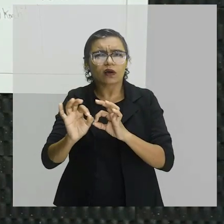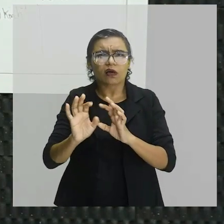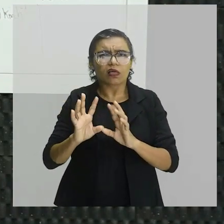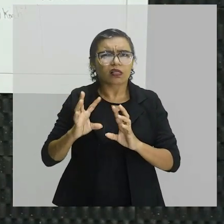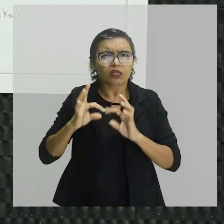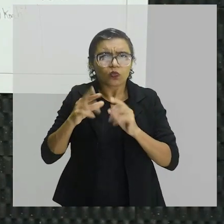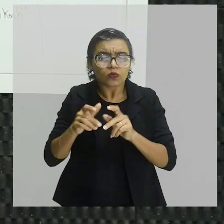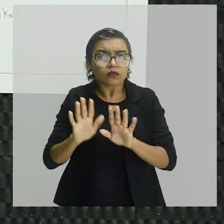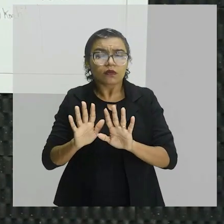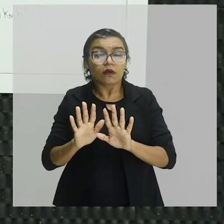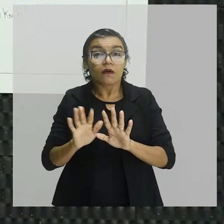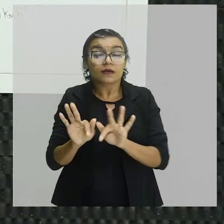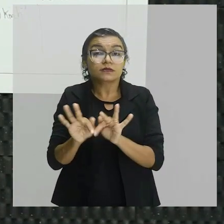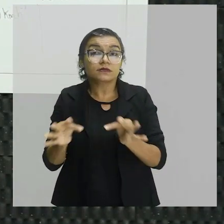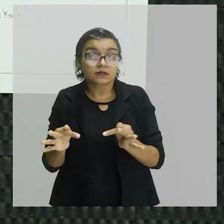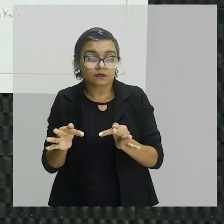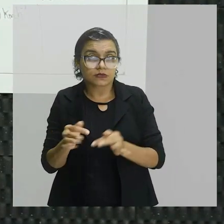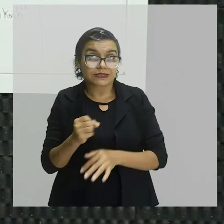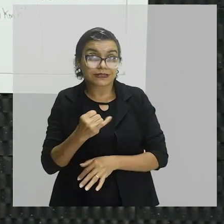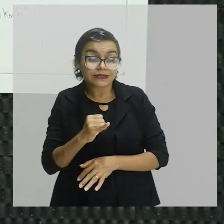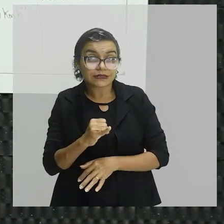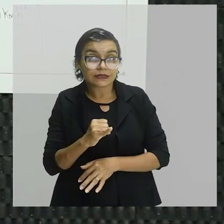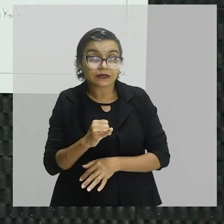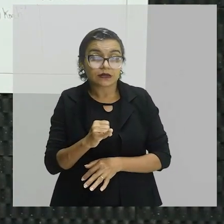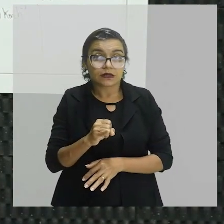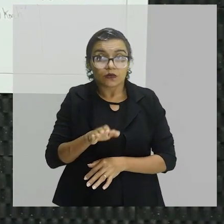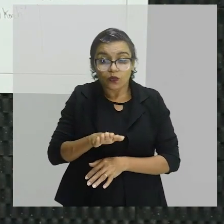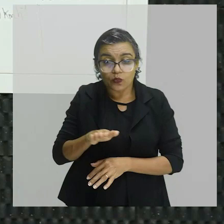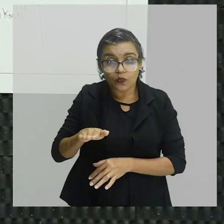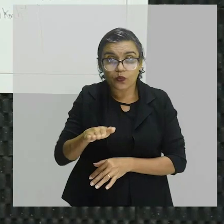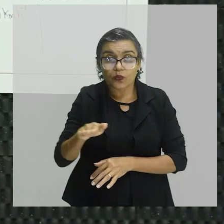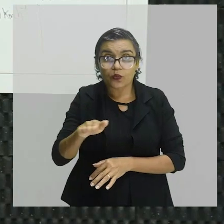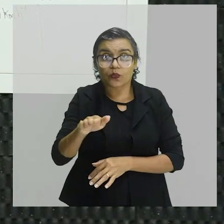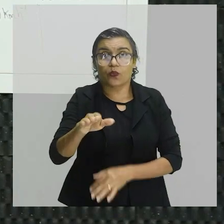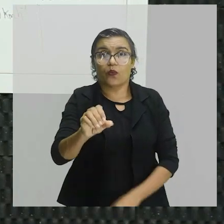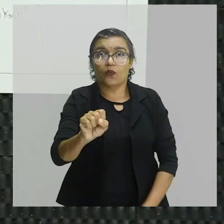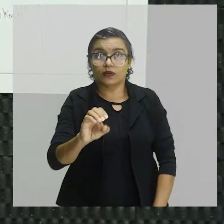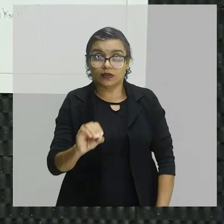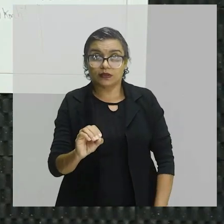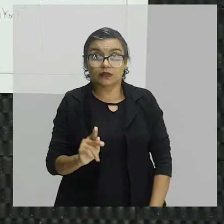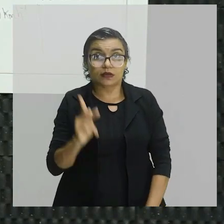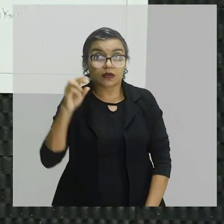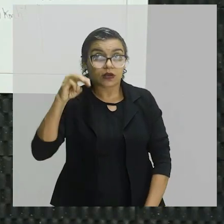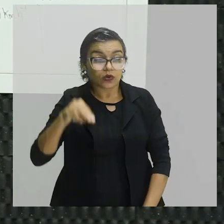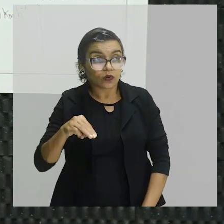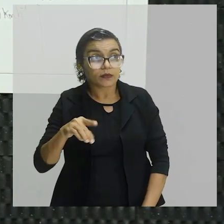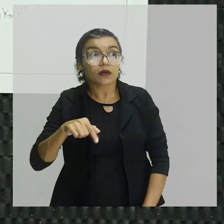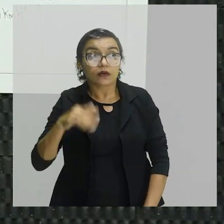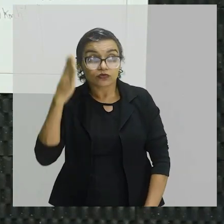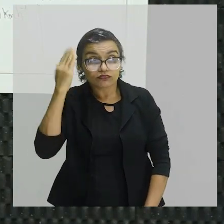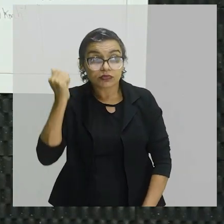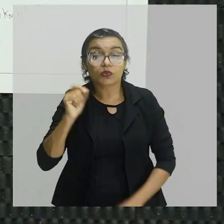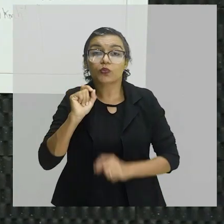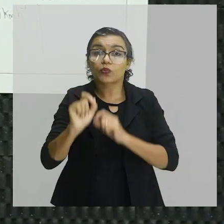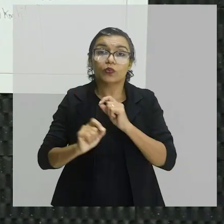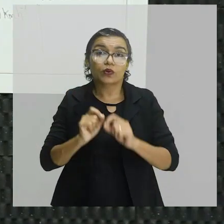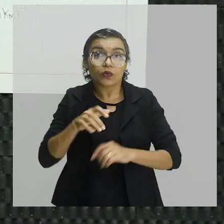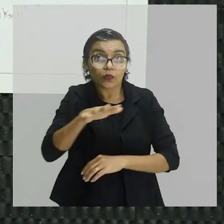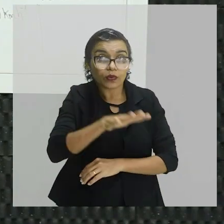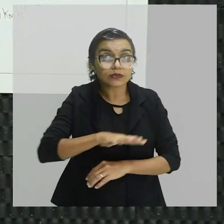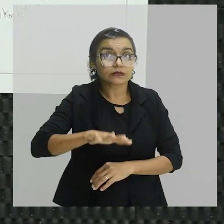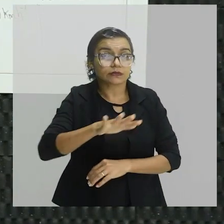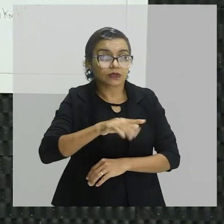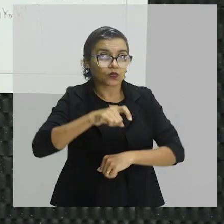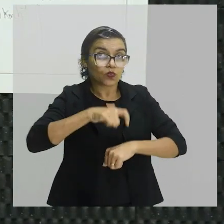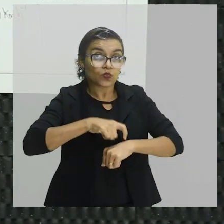bem simples, ó. Se ele percorre 80 quilômetros, a velocidade é 80 km por hora, então eu já sei que o espaço, né, quer dizer,